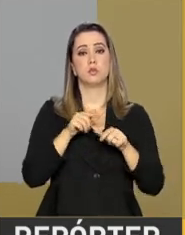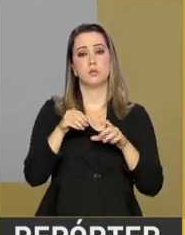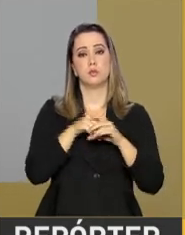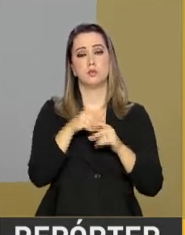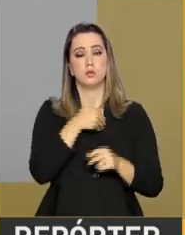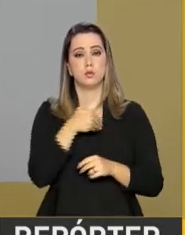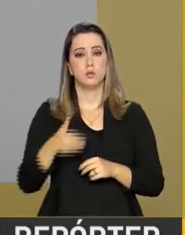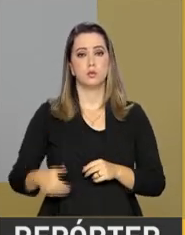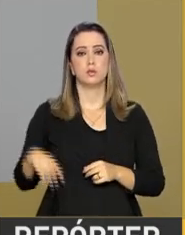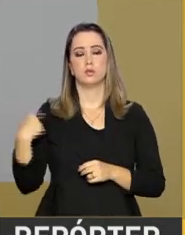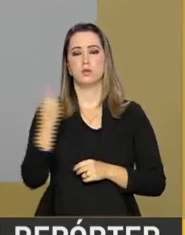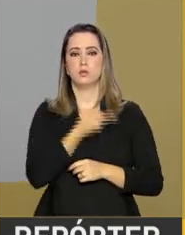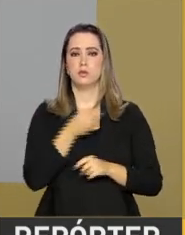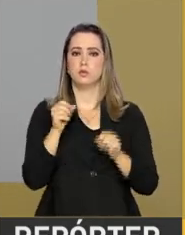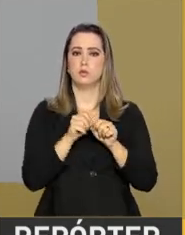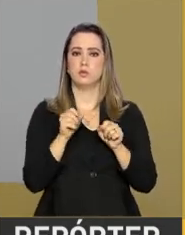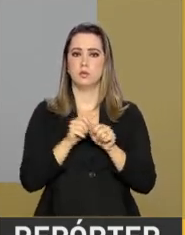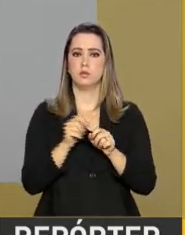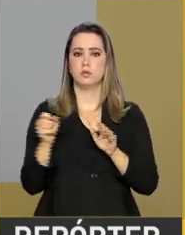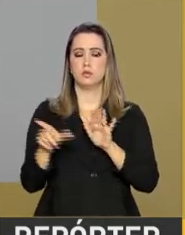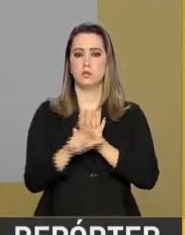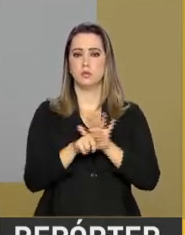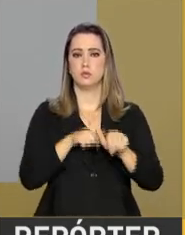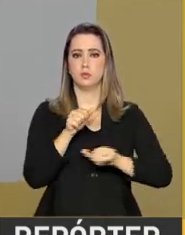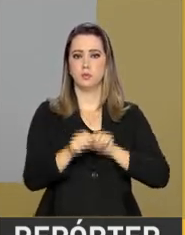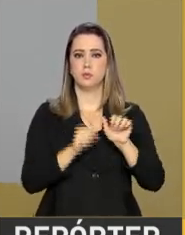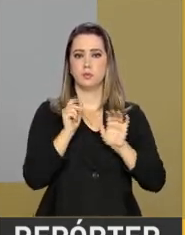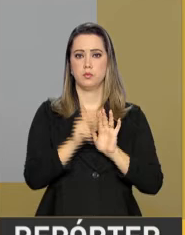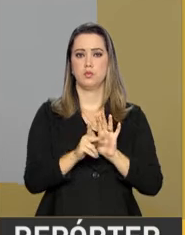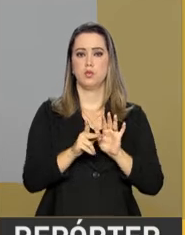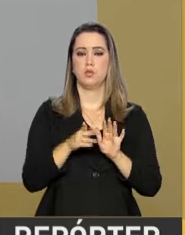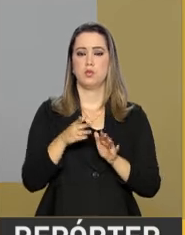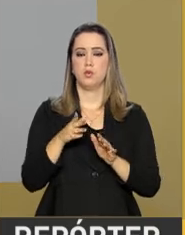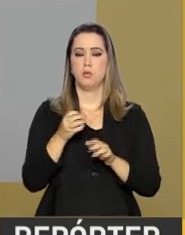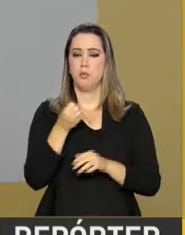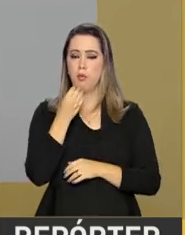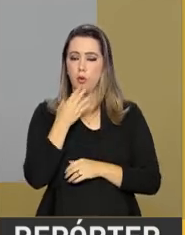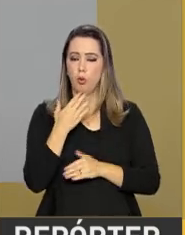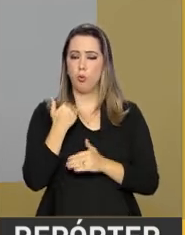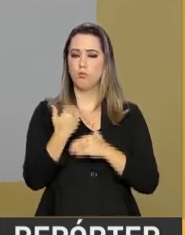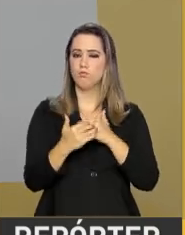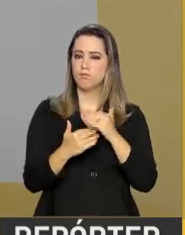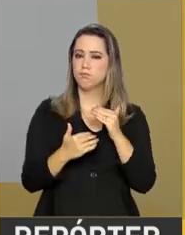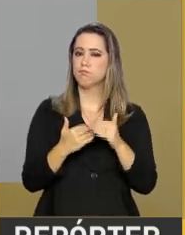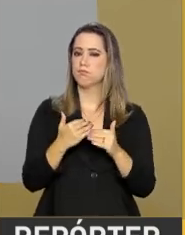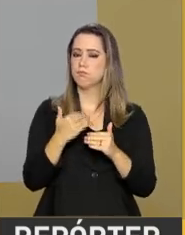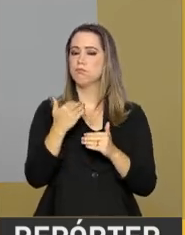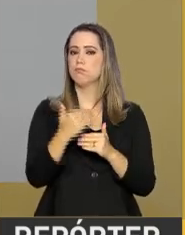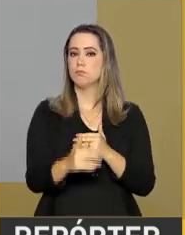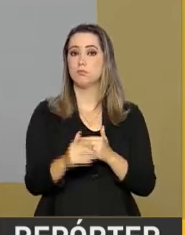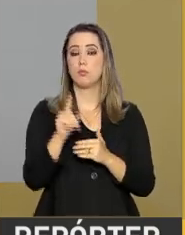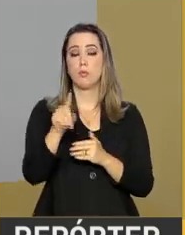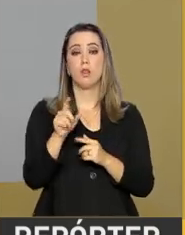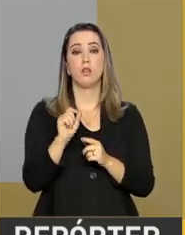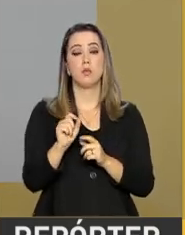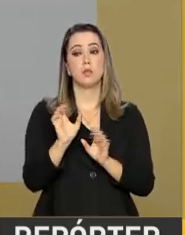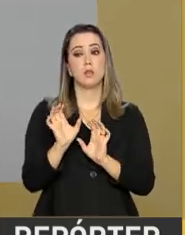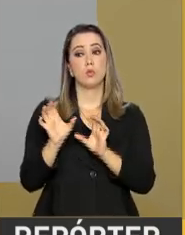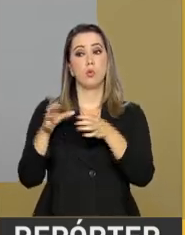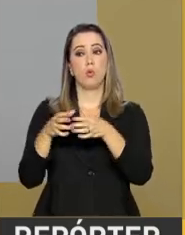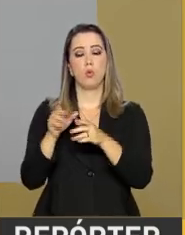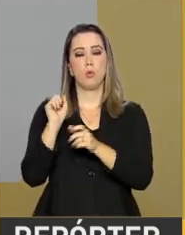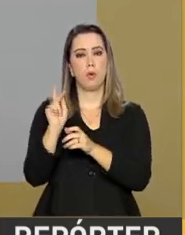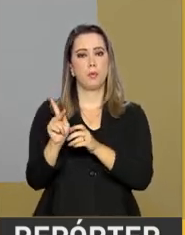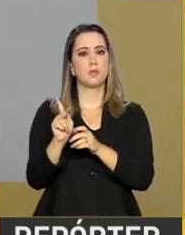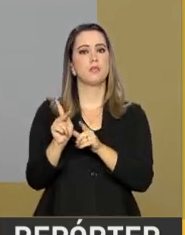né? Nós estamos fazendo uma reforma da Previdência bastante suave, que é para fazer com que os